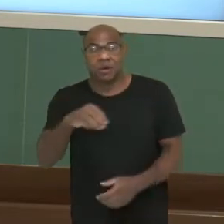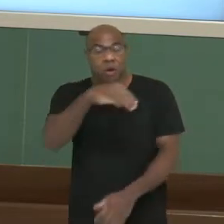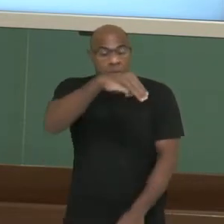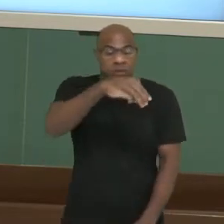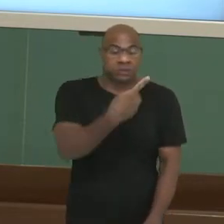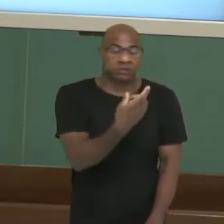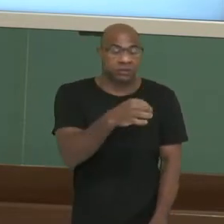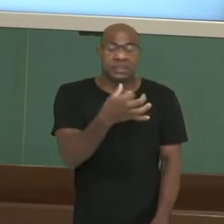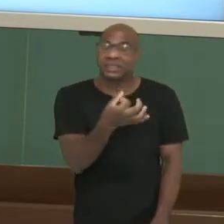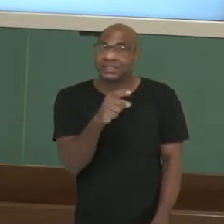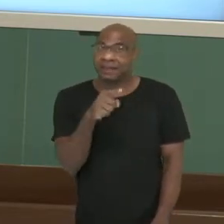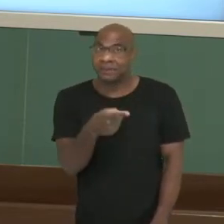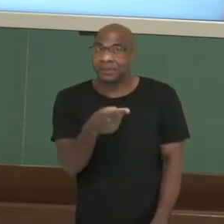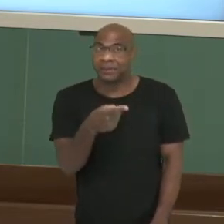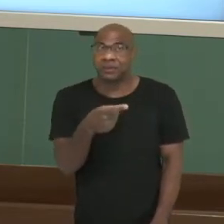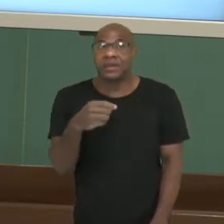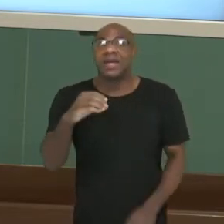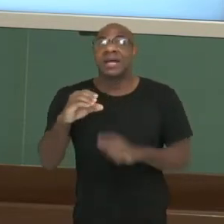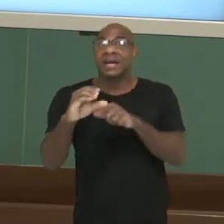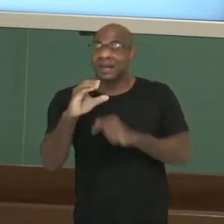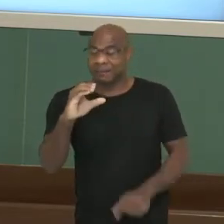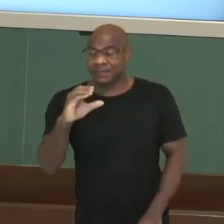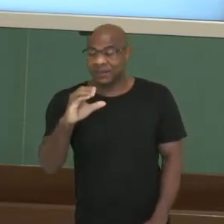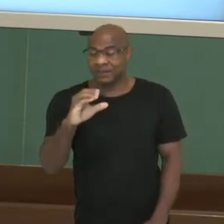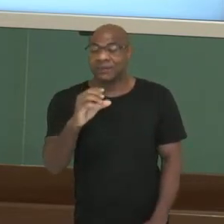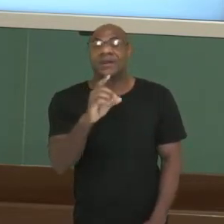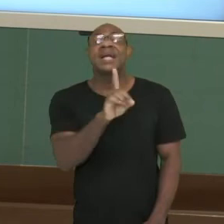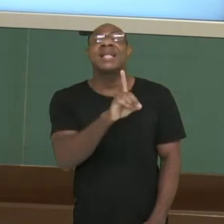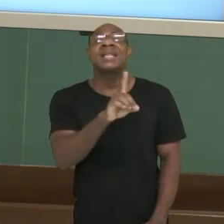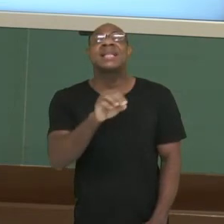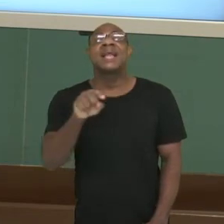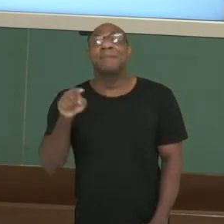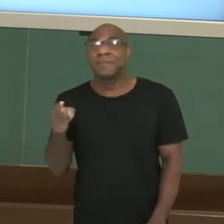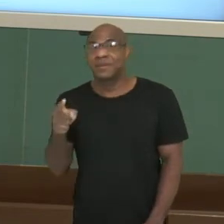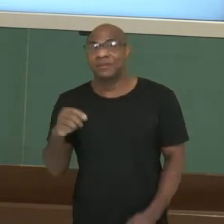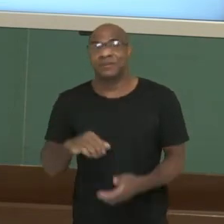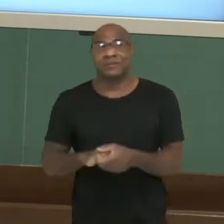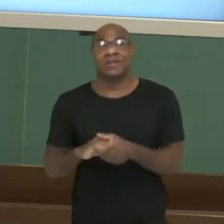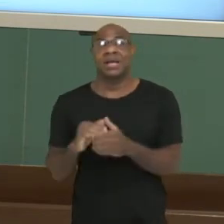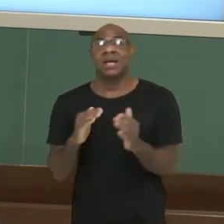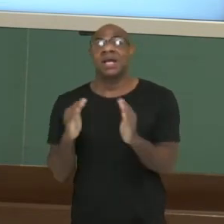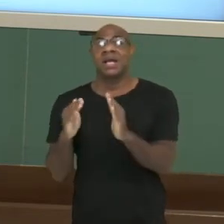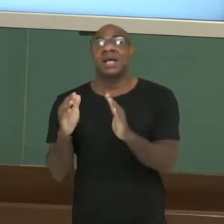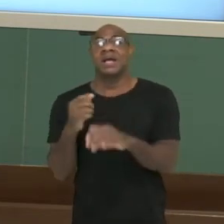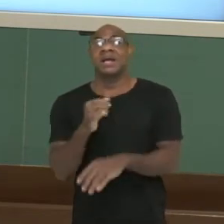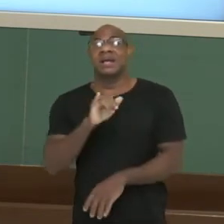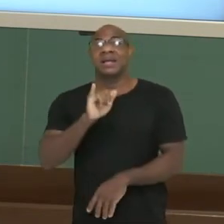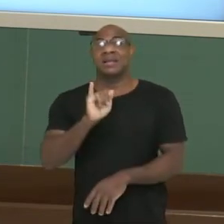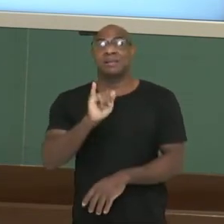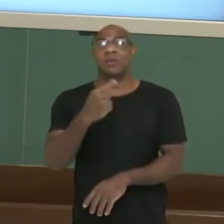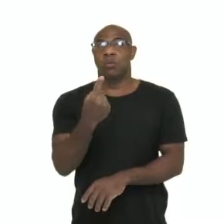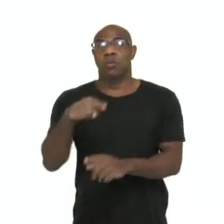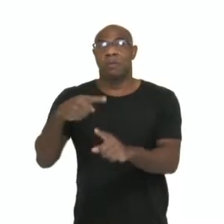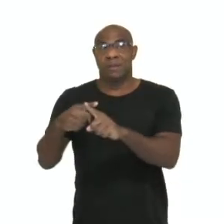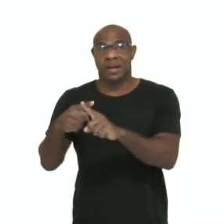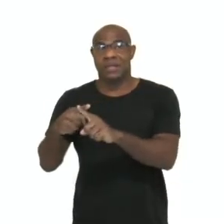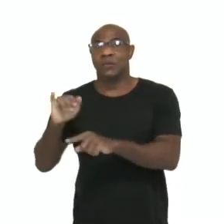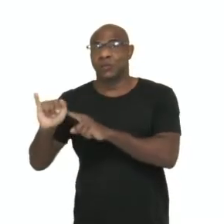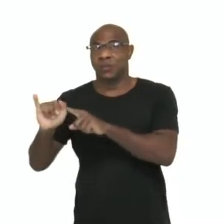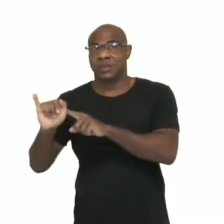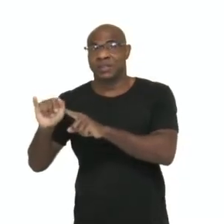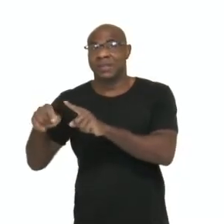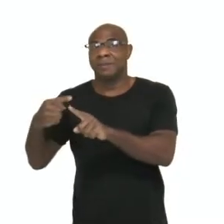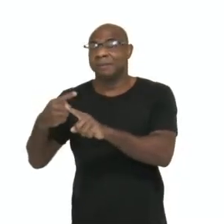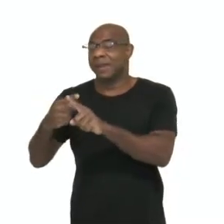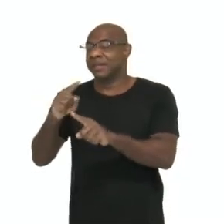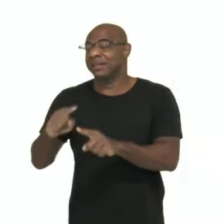continua sendo o I, e o tempo é os 4 anos. Então, a taxa vai dar anual também, tá bom? Então, como é que você